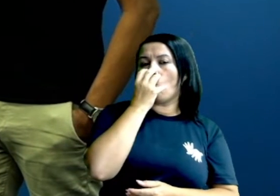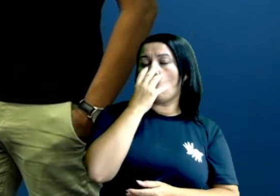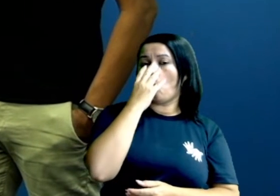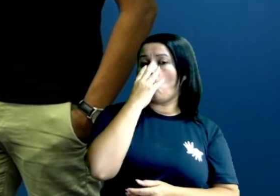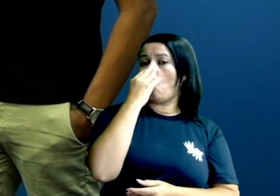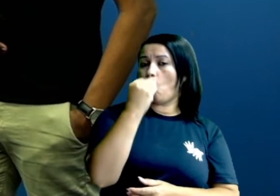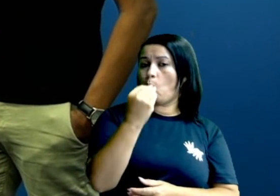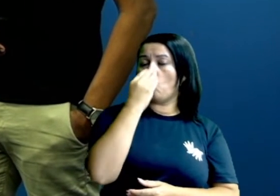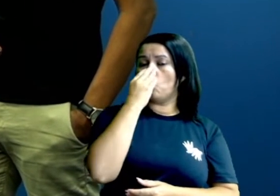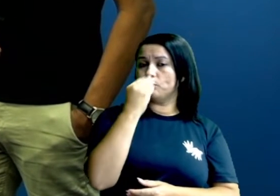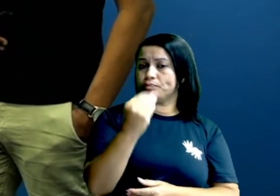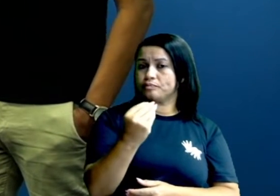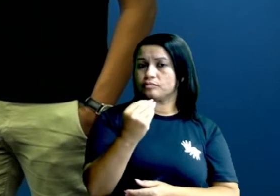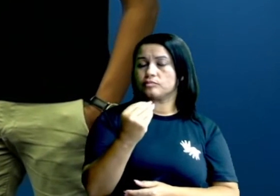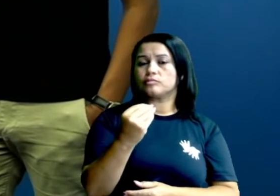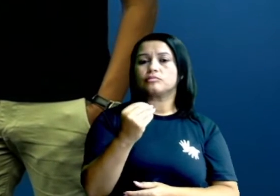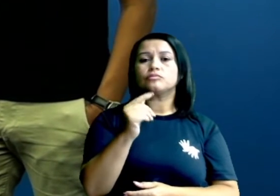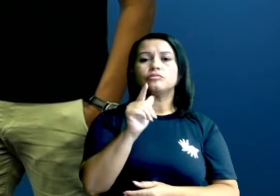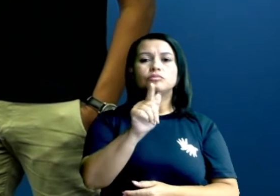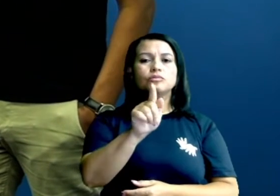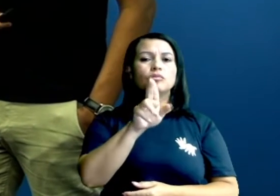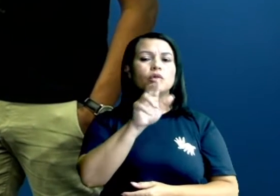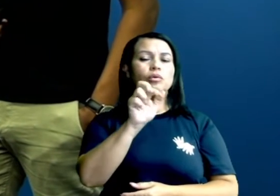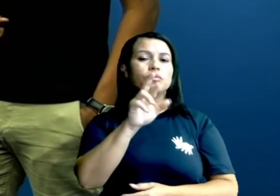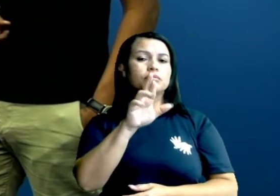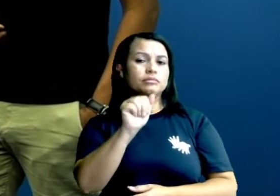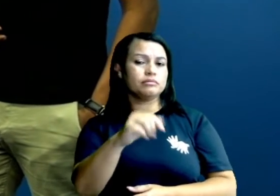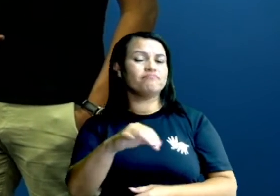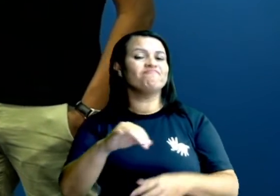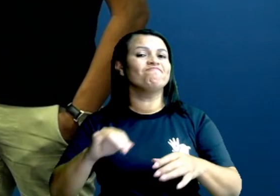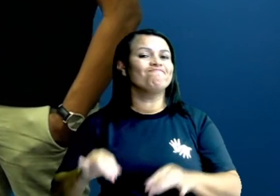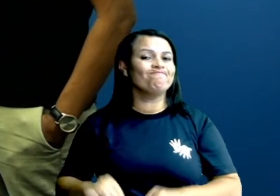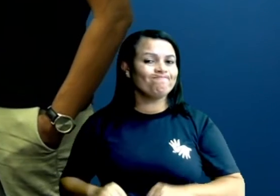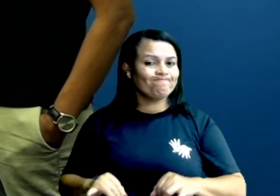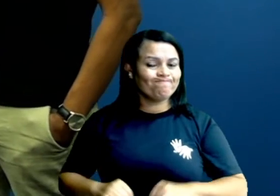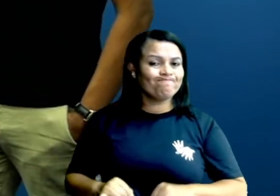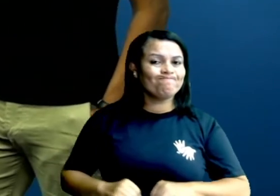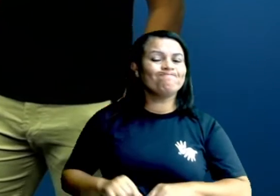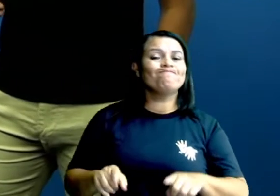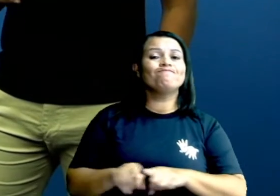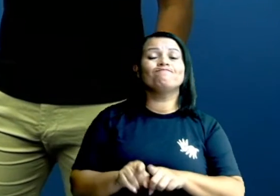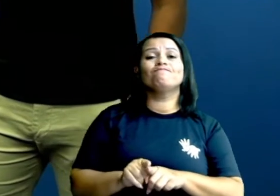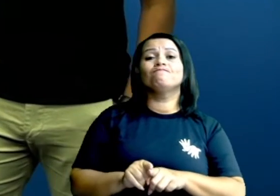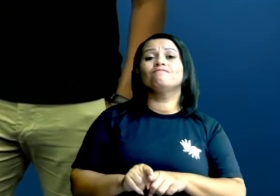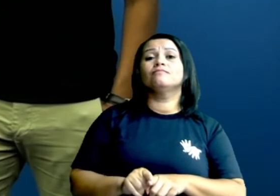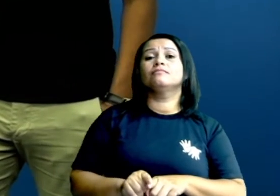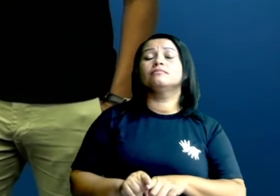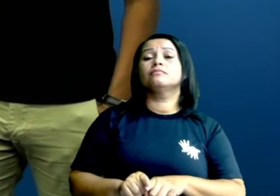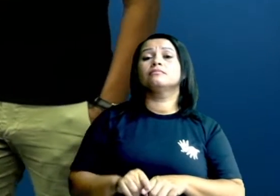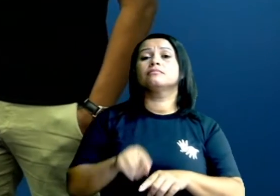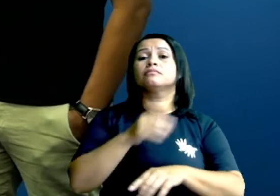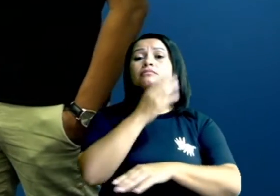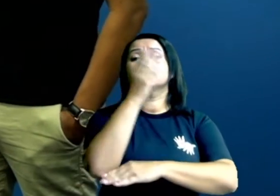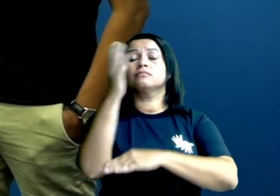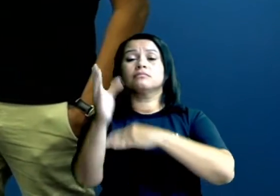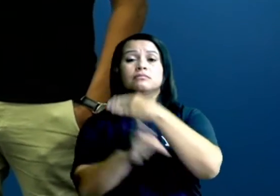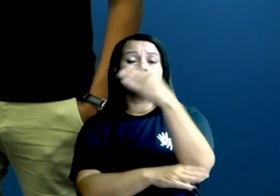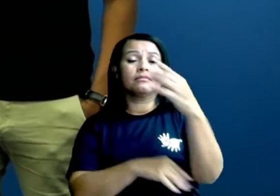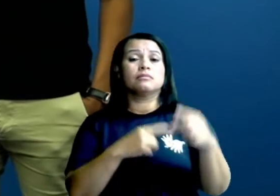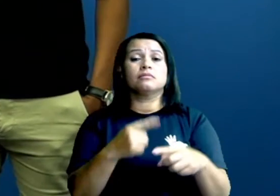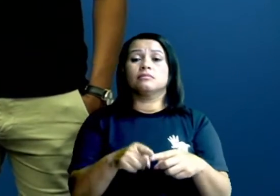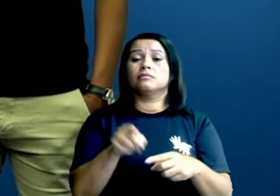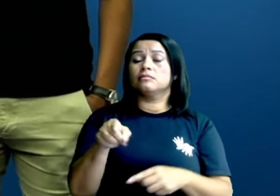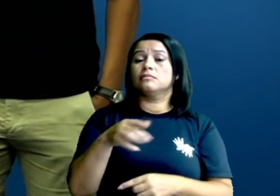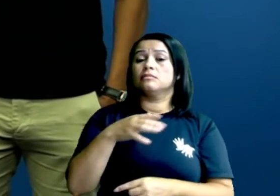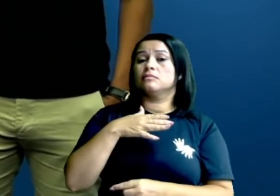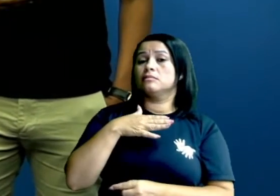animal, né, aí que sofre grande impacto devido a esse desmatamento do cerrado, até porque animais como esse, que são carnívoros,